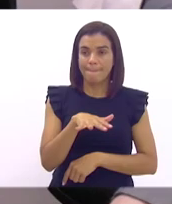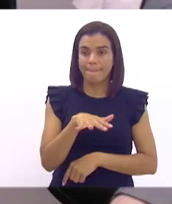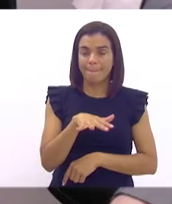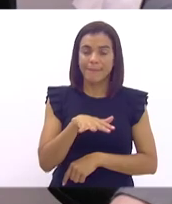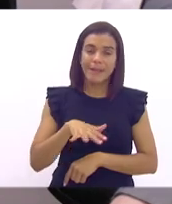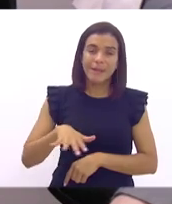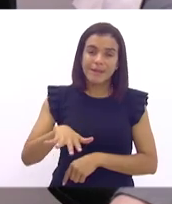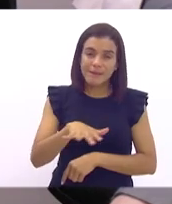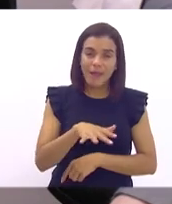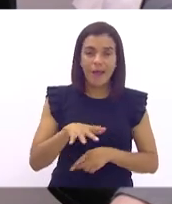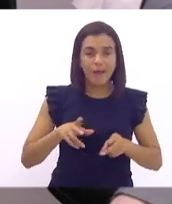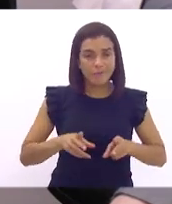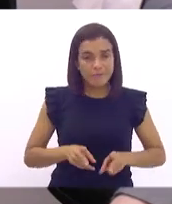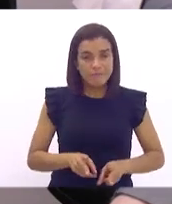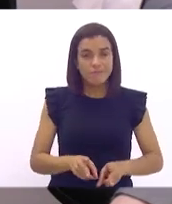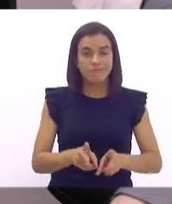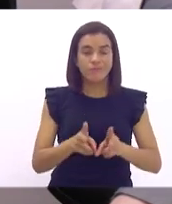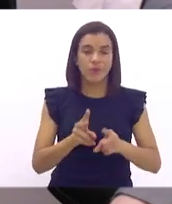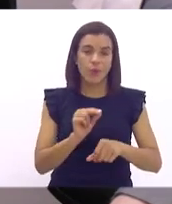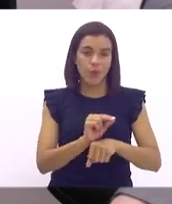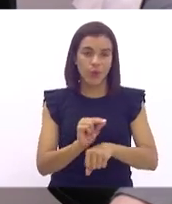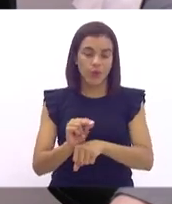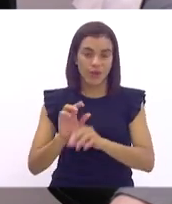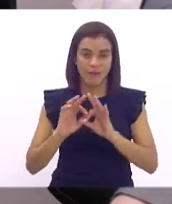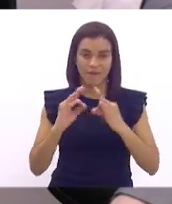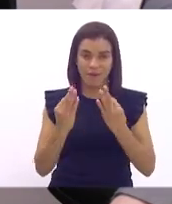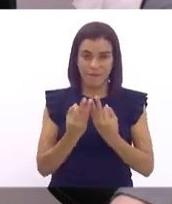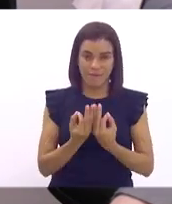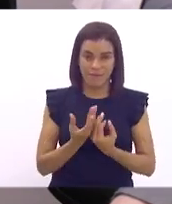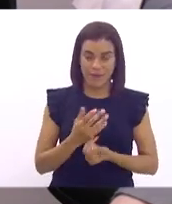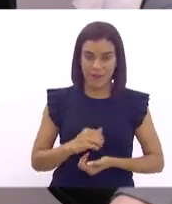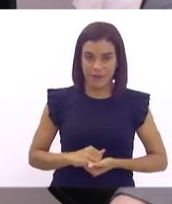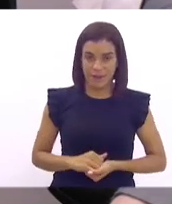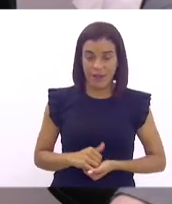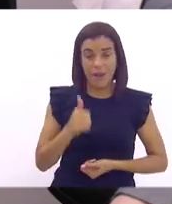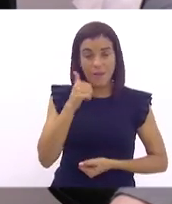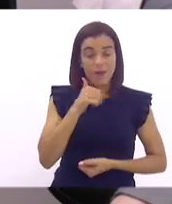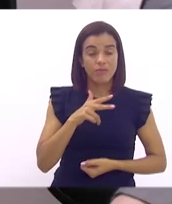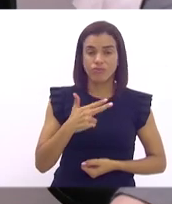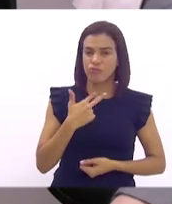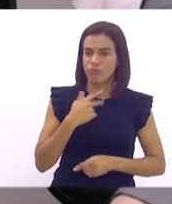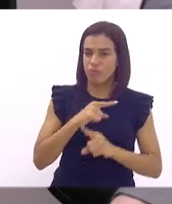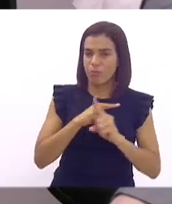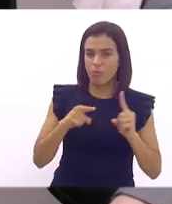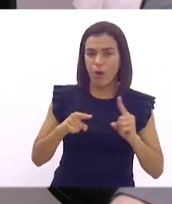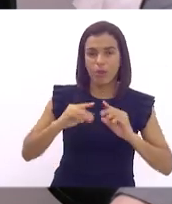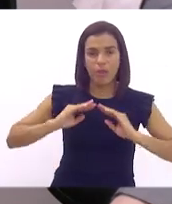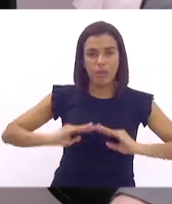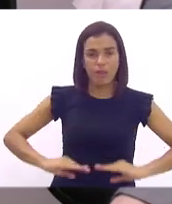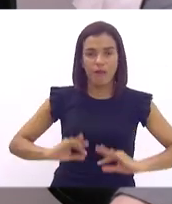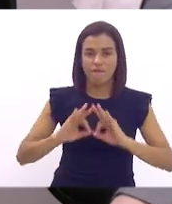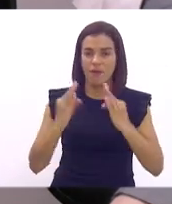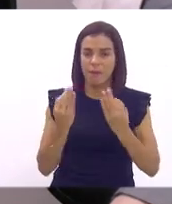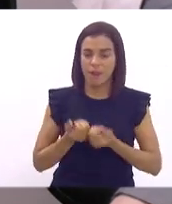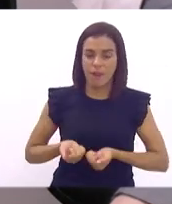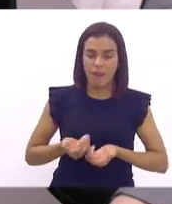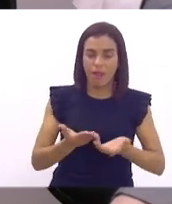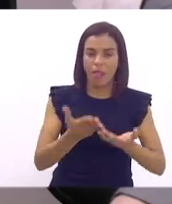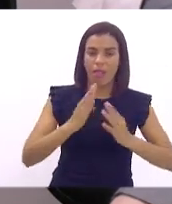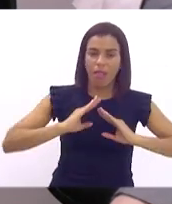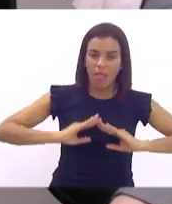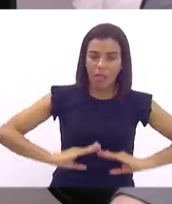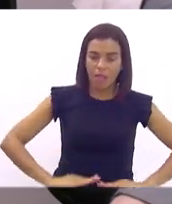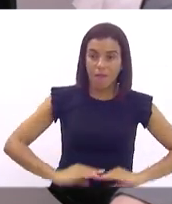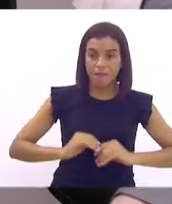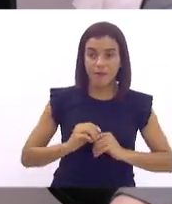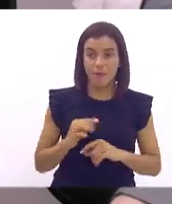da manutenção da família como um todo, de não decepcionar. E aí tem vários recortes. O que nos dificulta muito, porque a